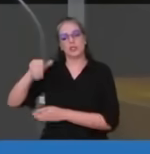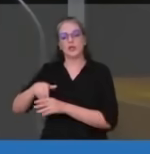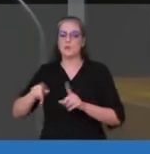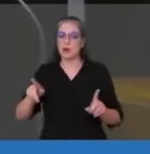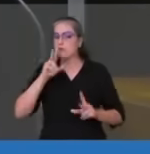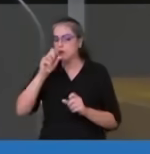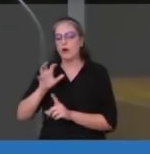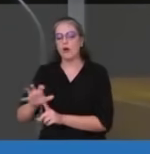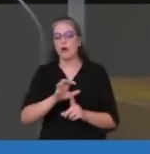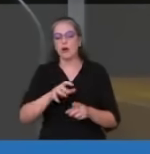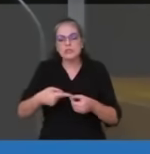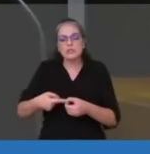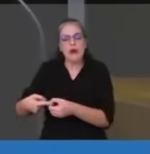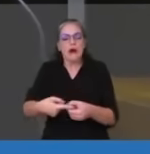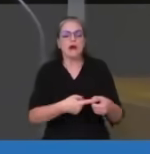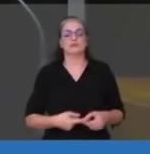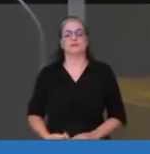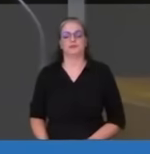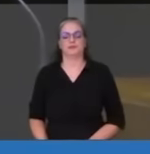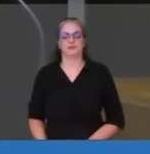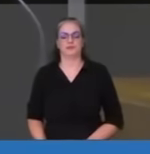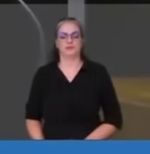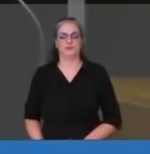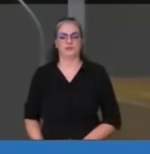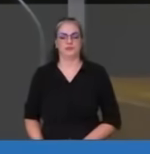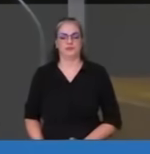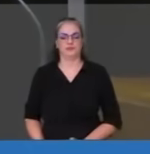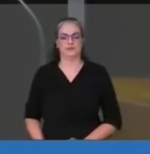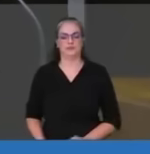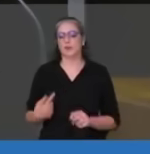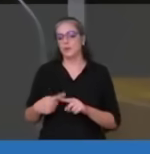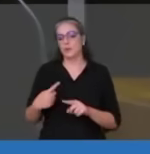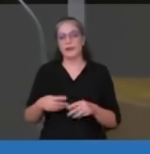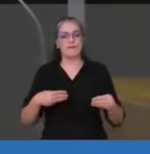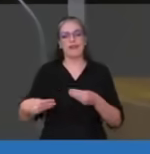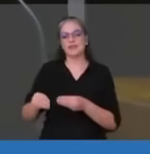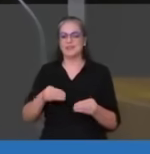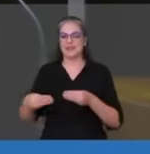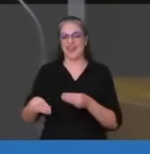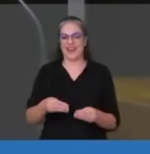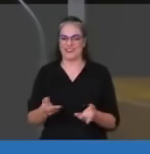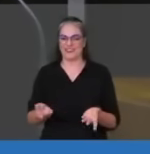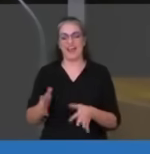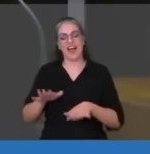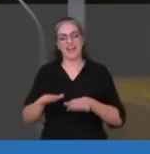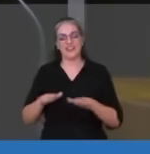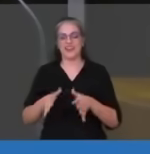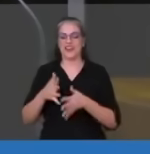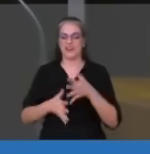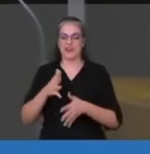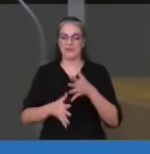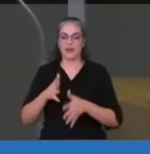molecular Exatamente porque tinha aquela postura de flexibilidade absoluta que às vezes perturba e diminui a